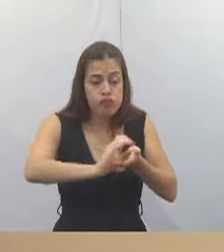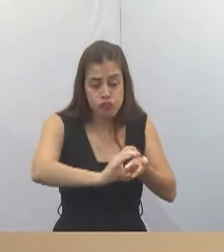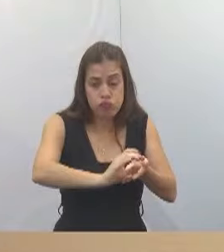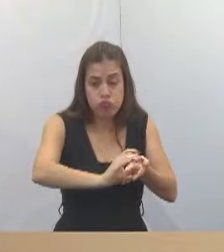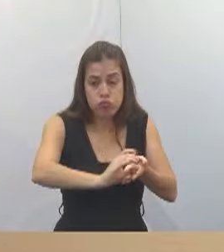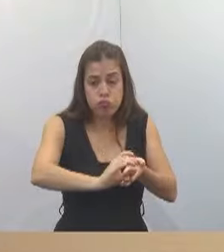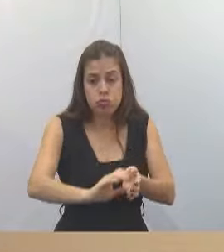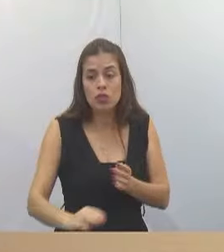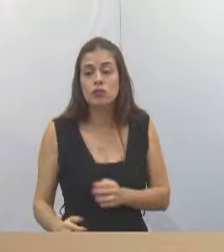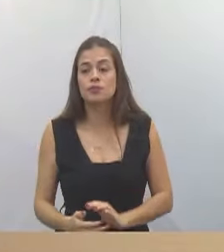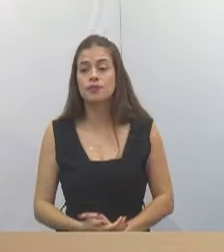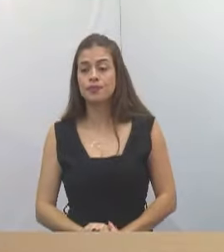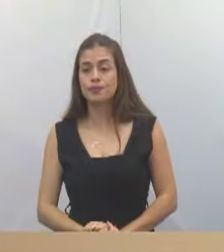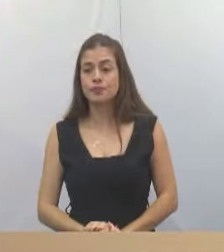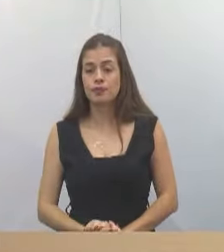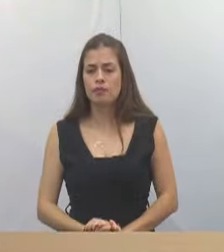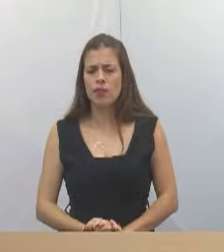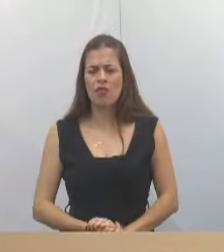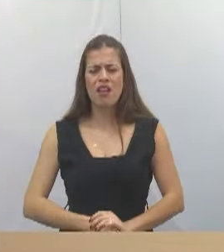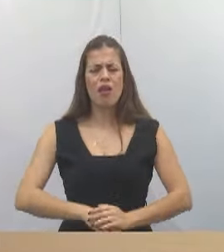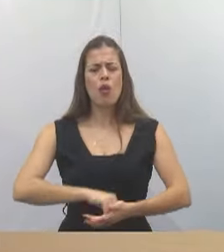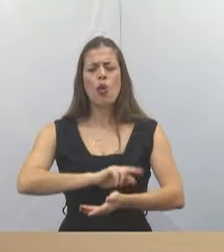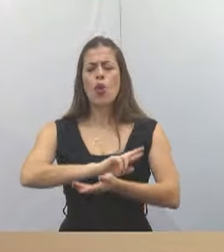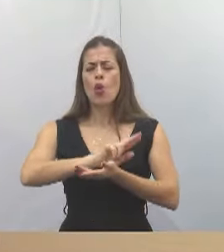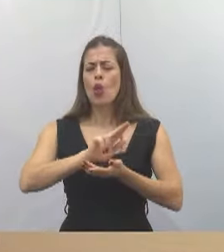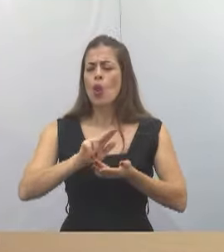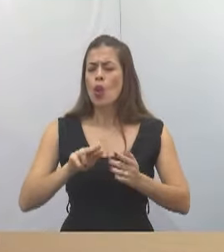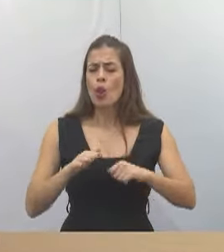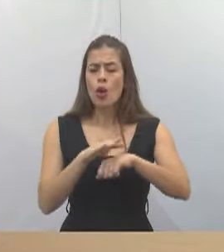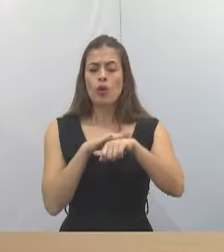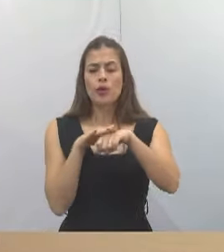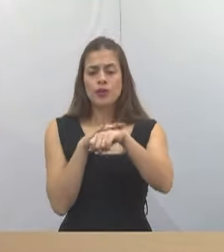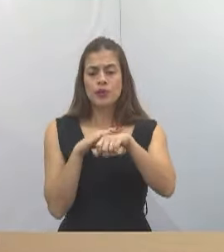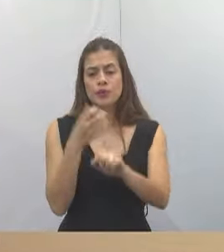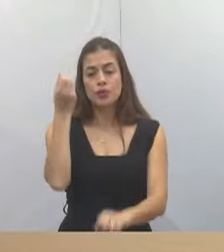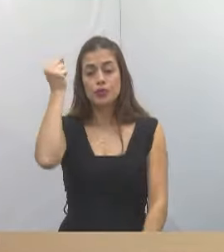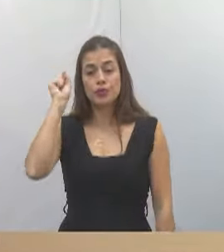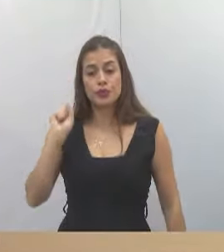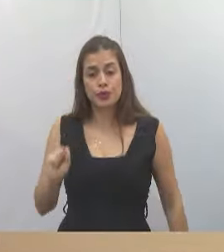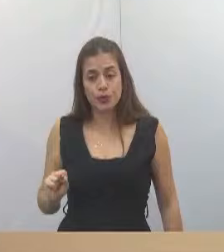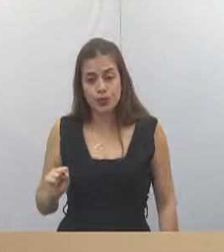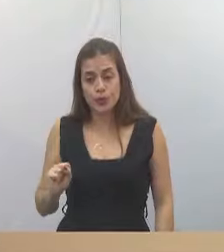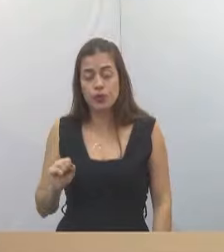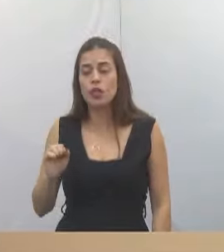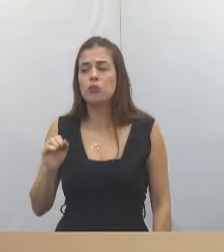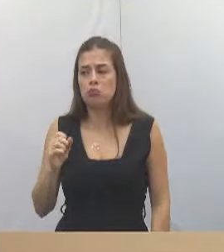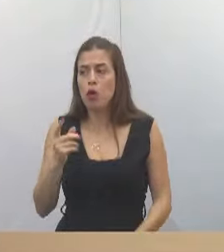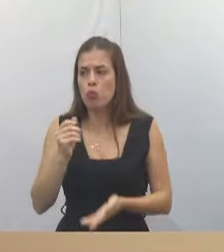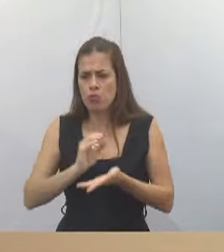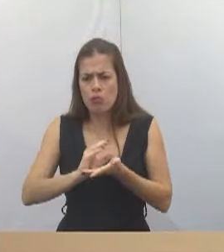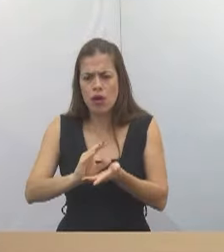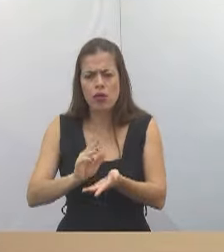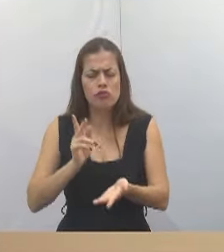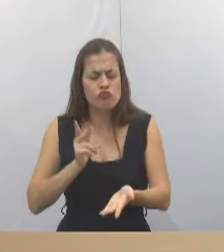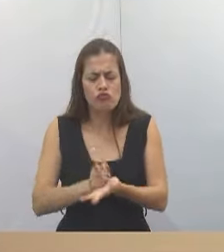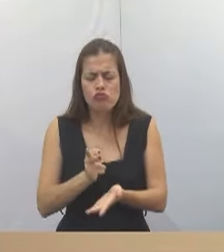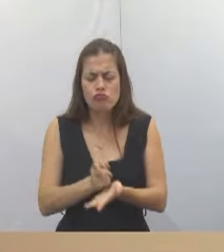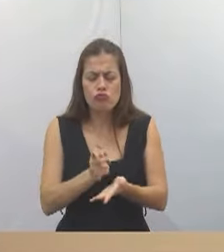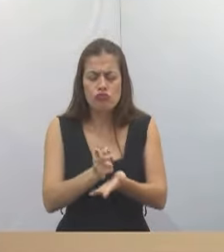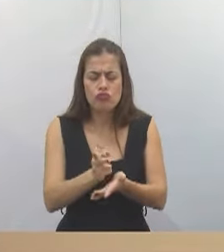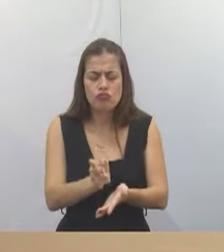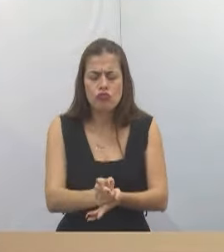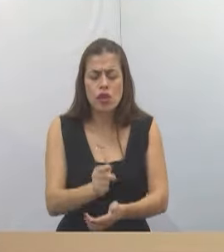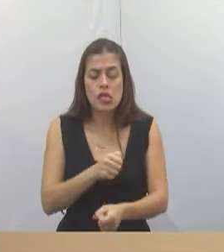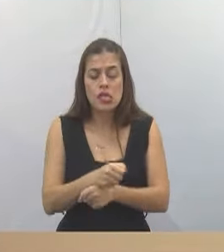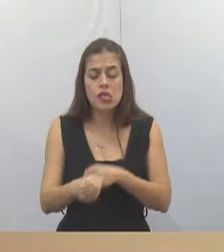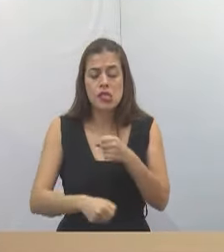mim. Várias vezes conversei com a Sônia falou comigo, eu mandei e vou continuar mandando. Esse ano